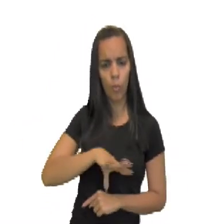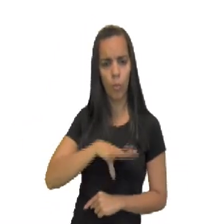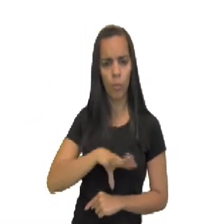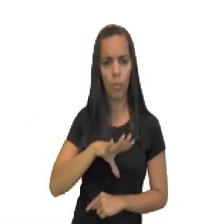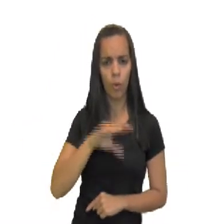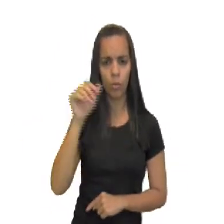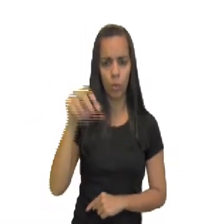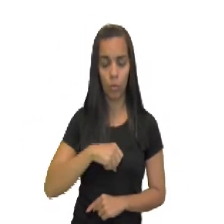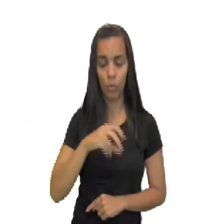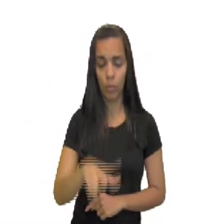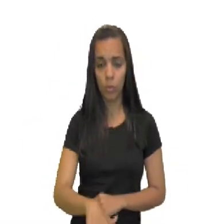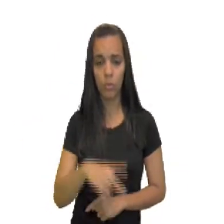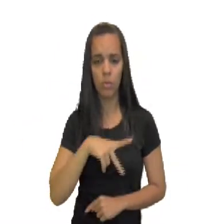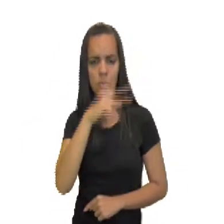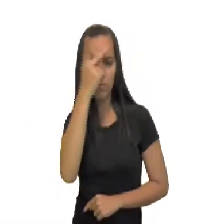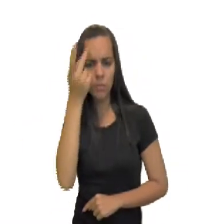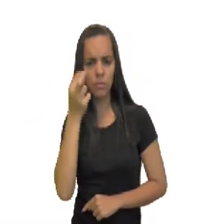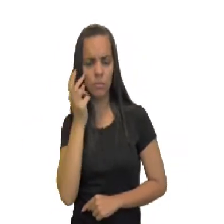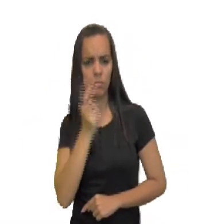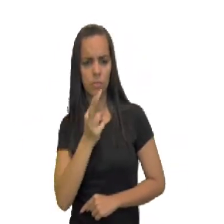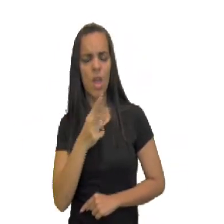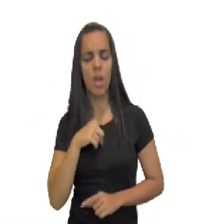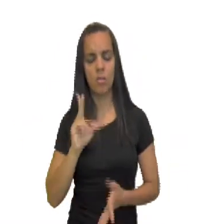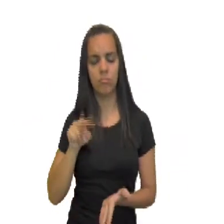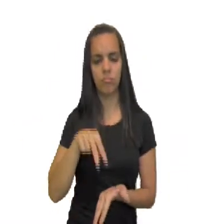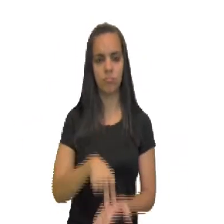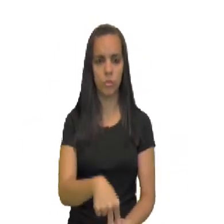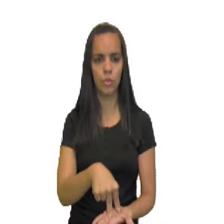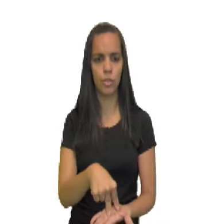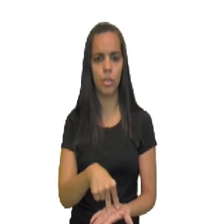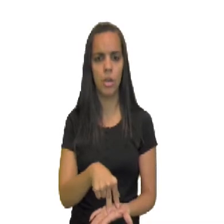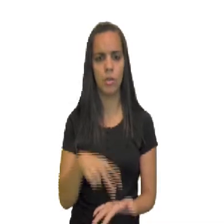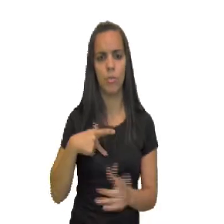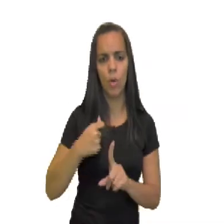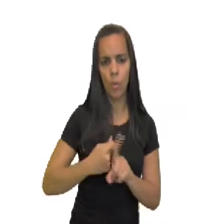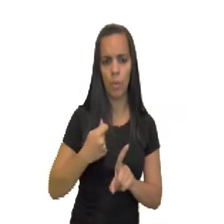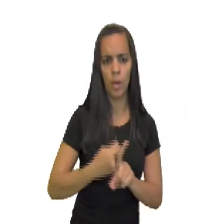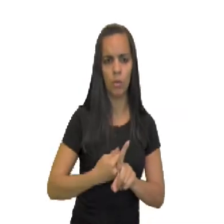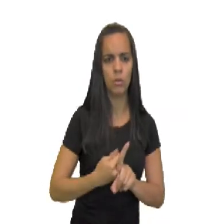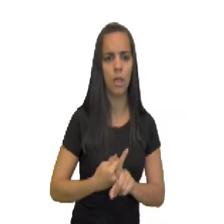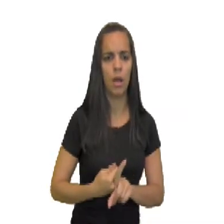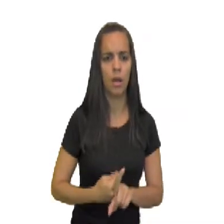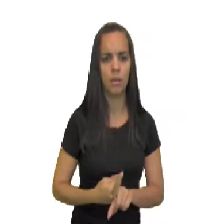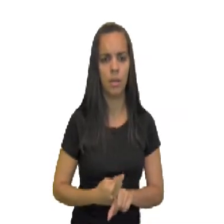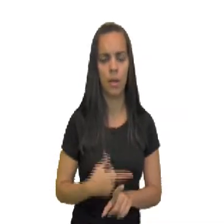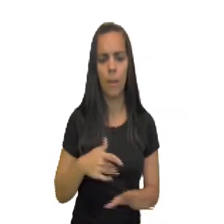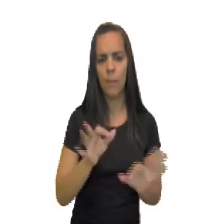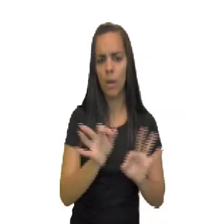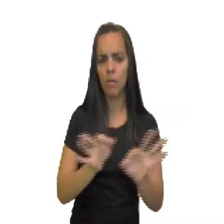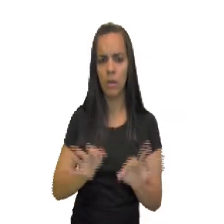quanto ao retorno do casal a Portugal. Consequentemente, por reger o país em